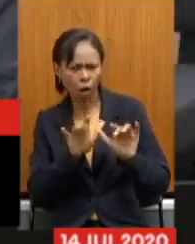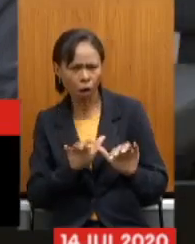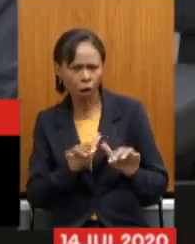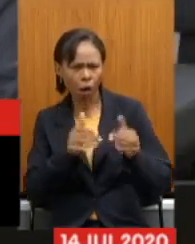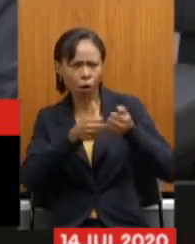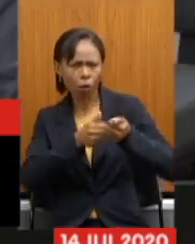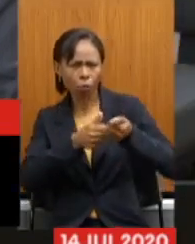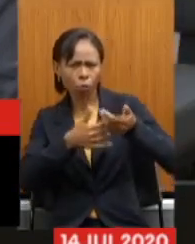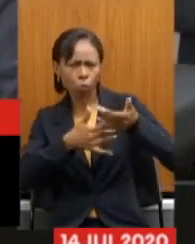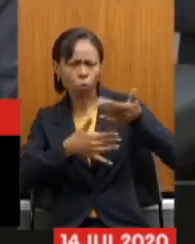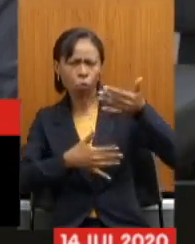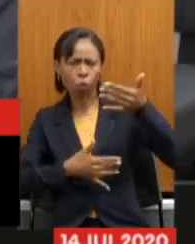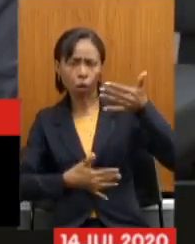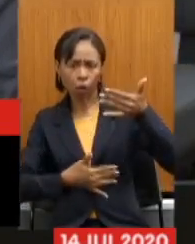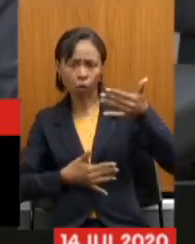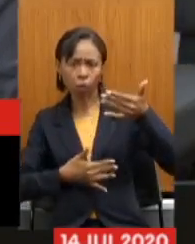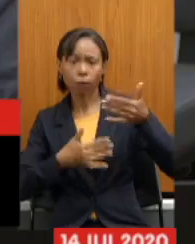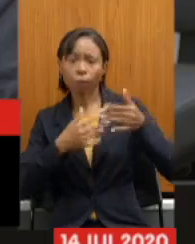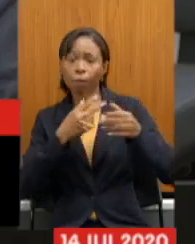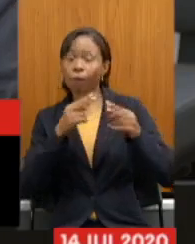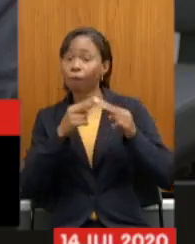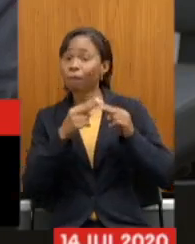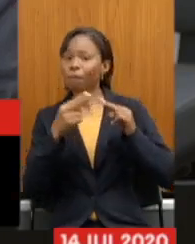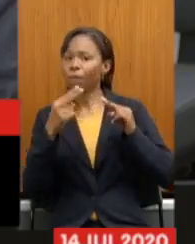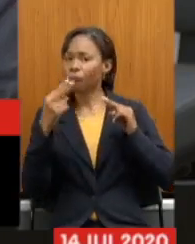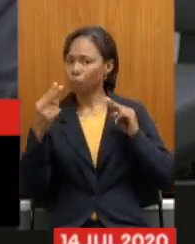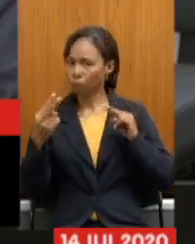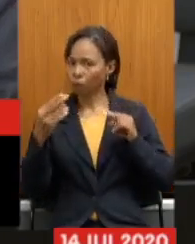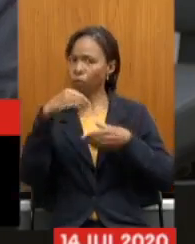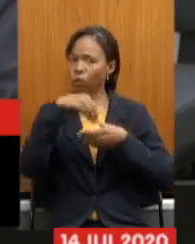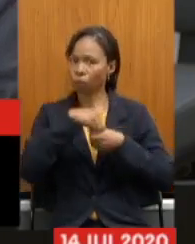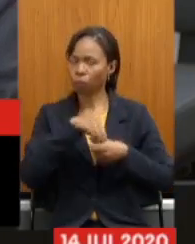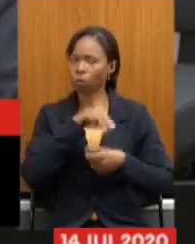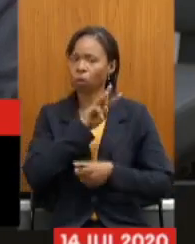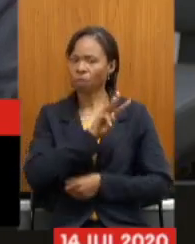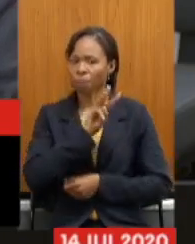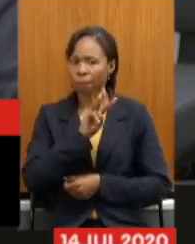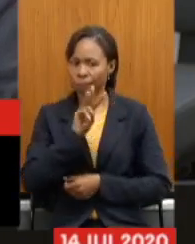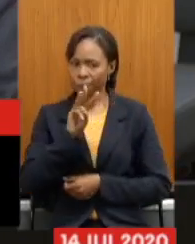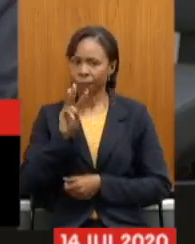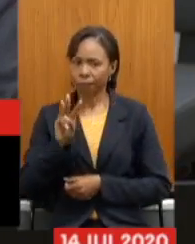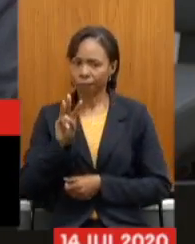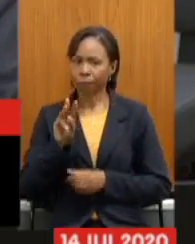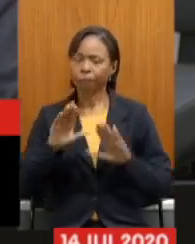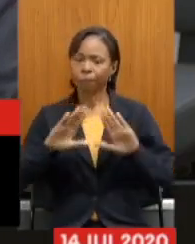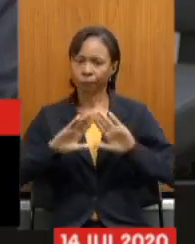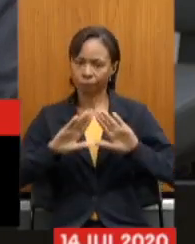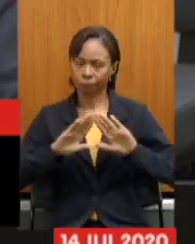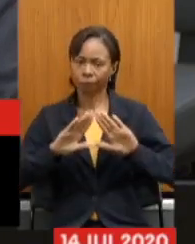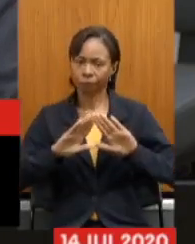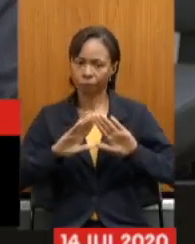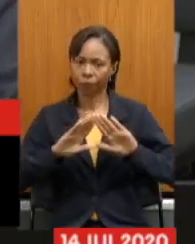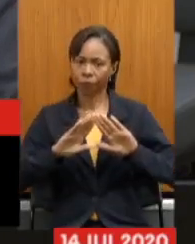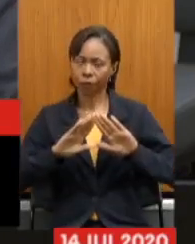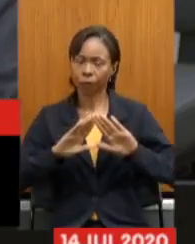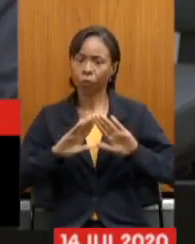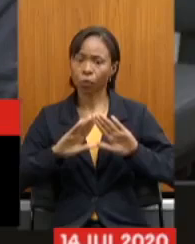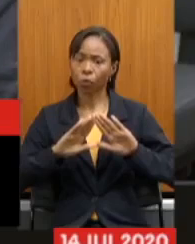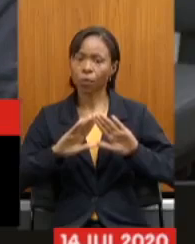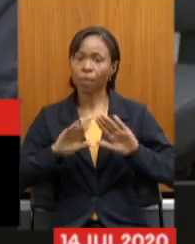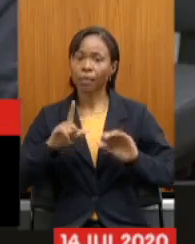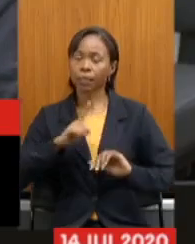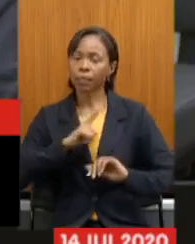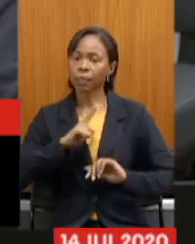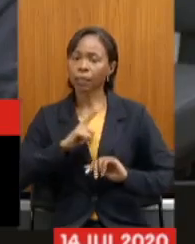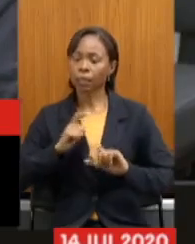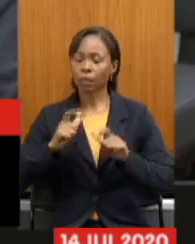manifestações numa galeria virtual criada no portal da Assembleia, localizada junto à transmissão